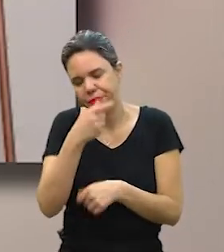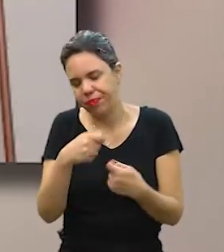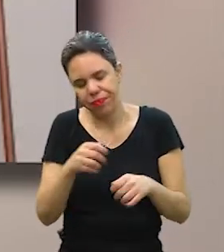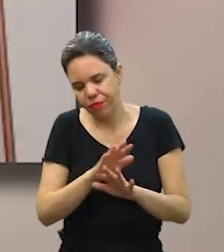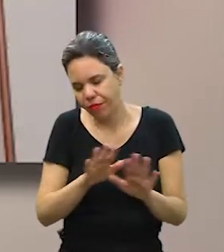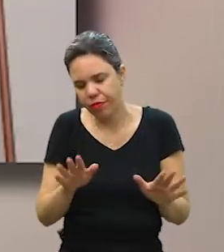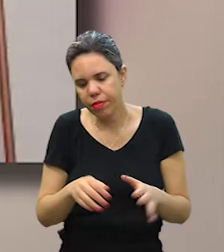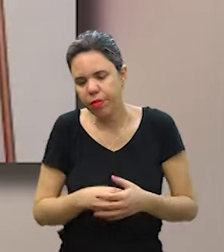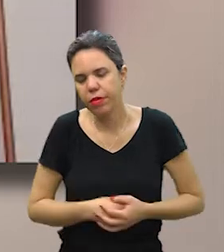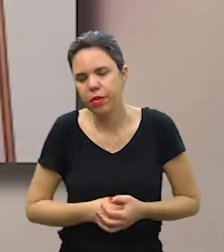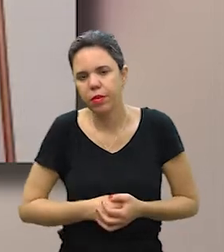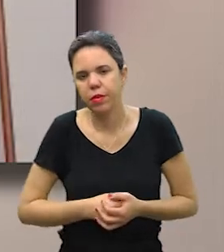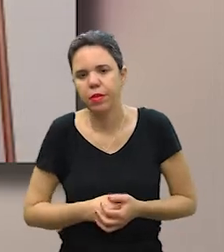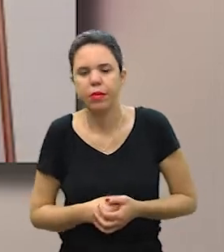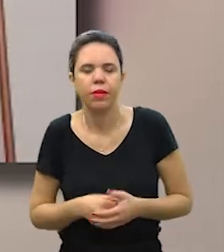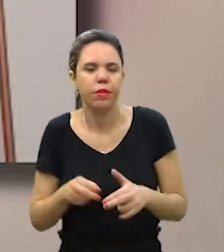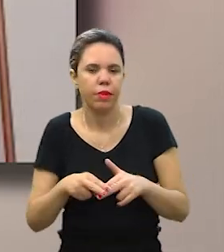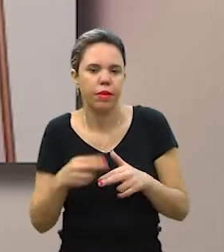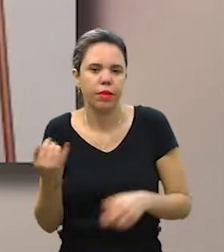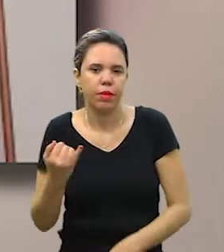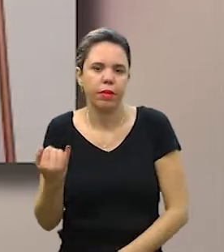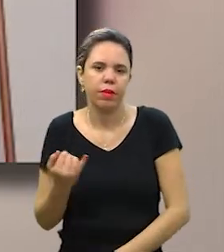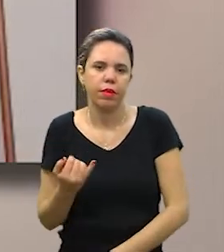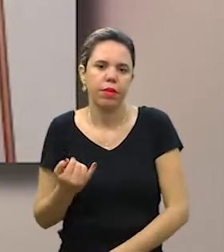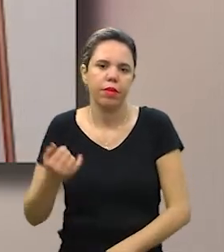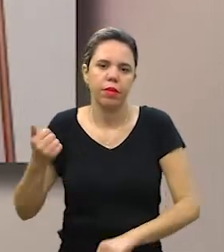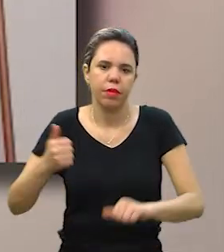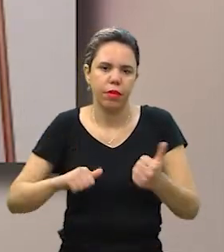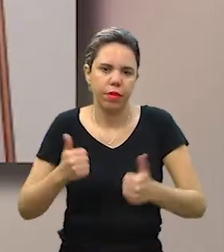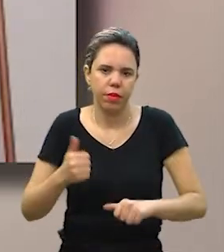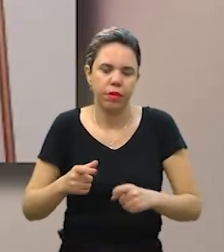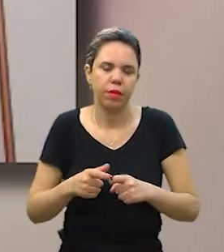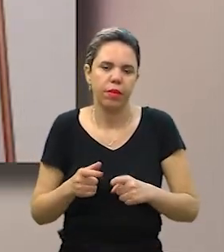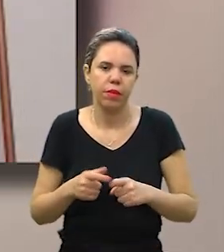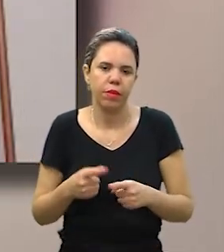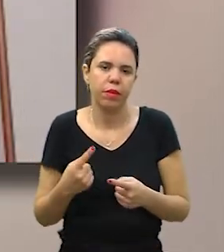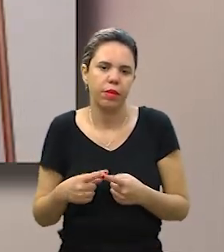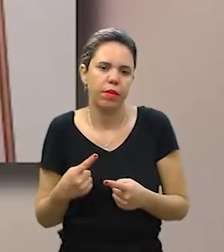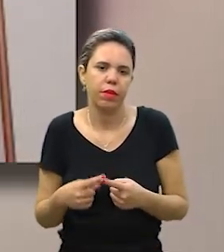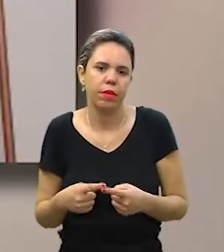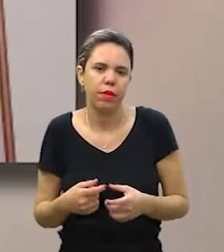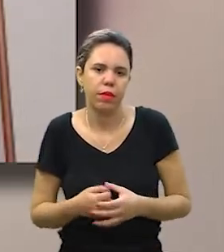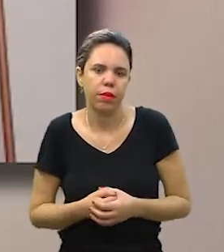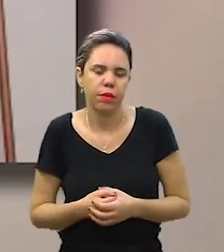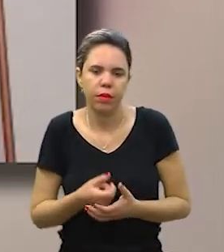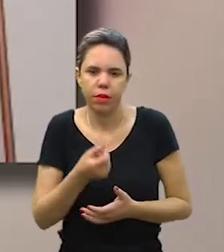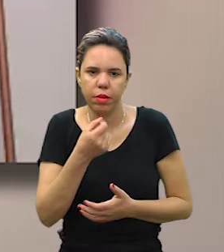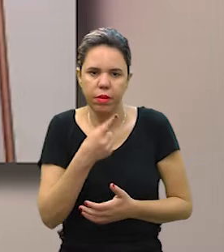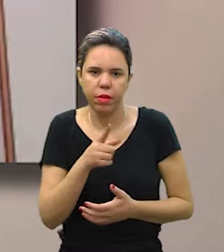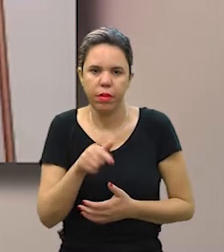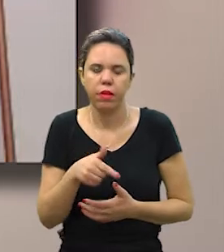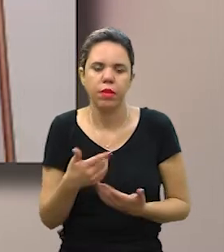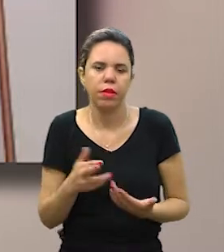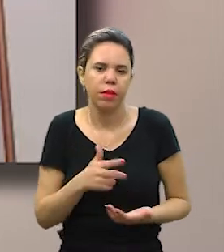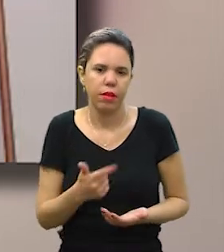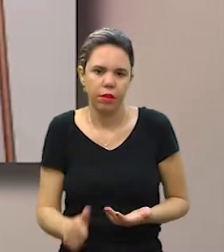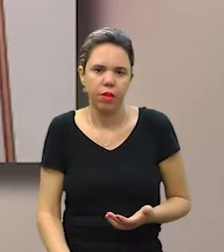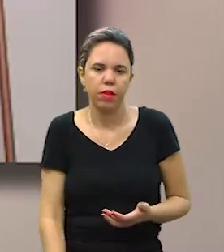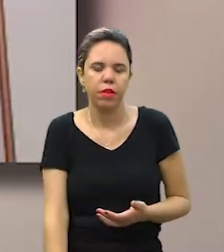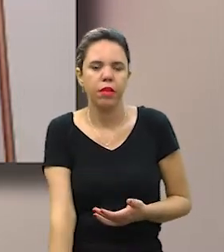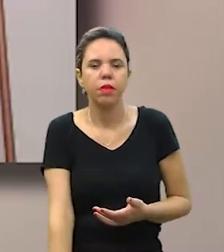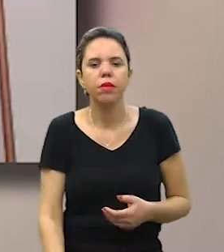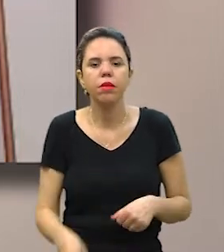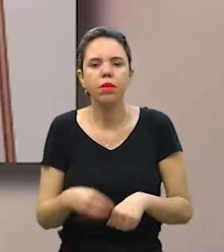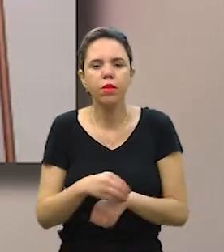sem necessidade nenhuma, por isso a importância da avaliação pelo pediatra, até porque o antibiótico, se ele não tem